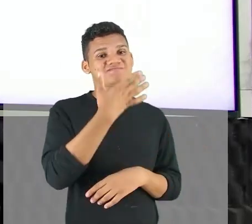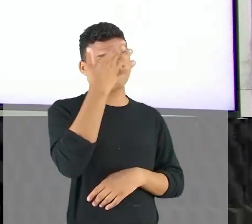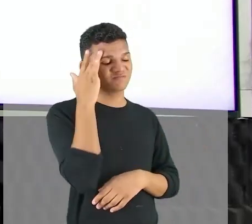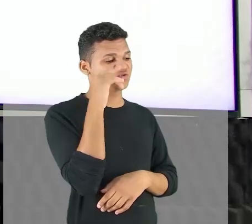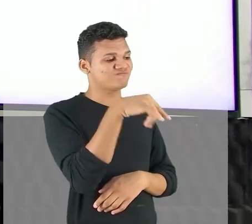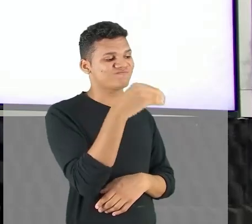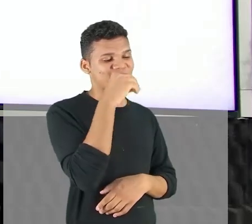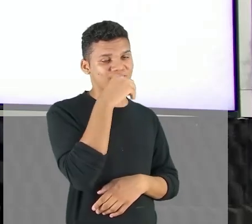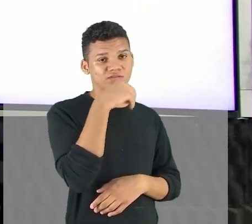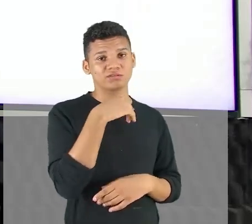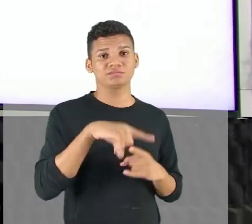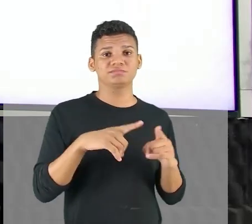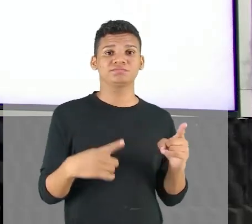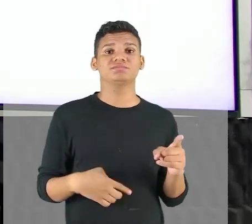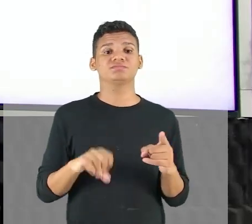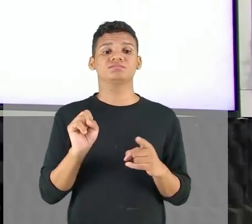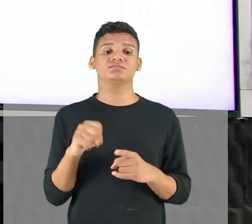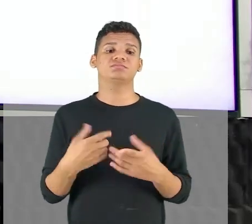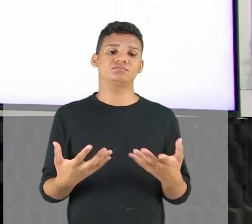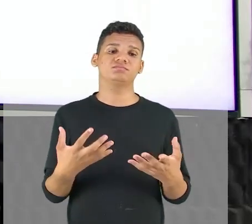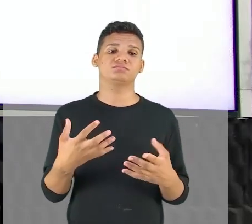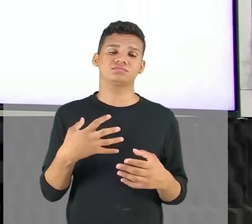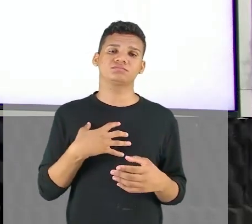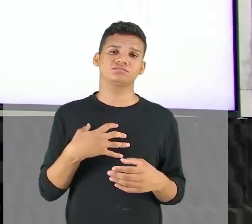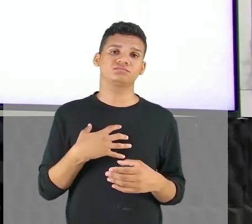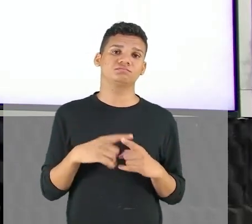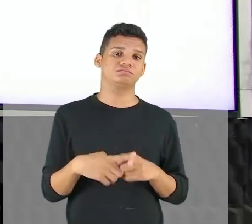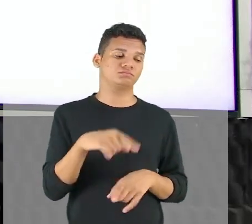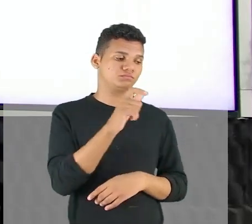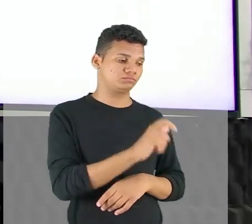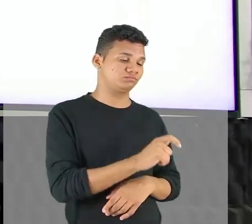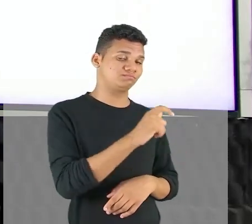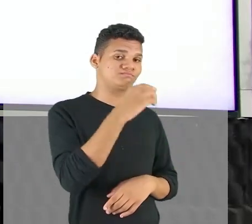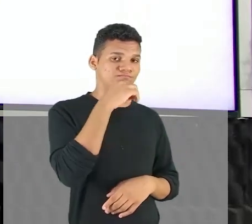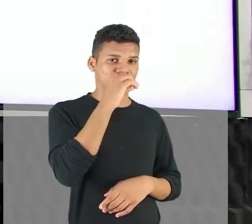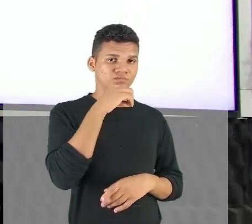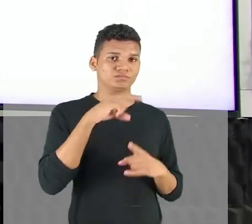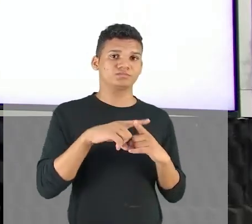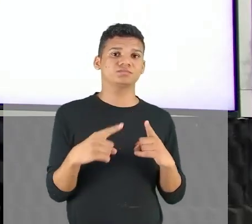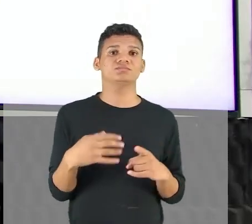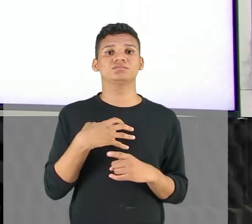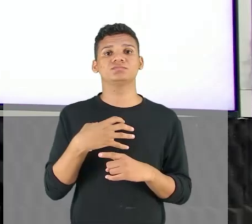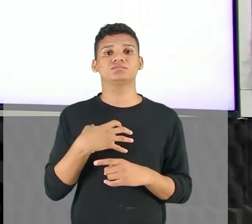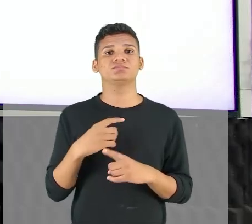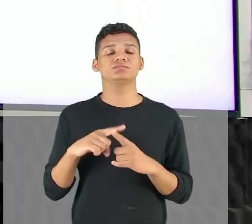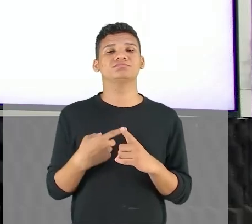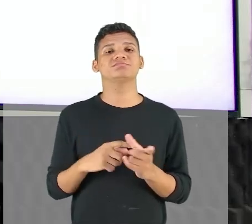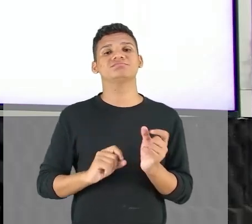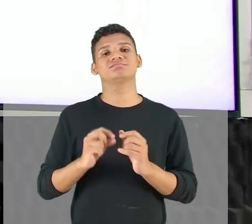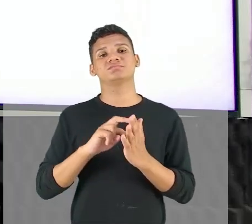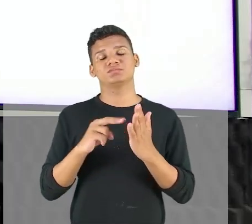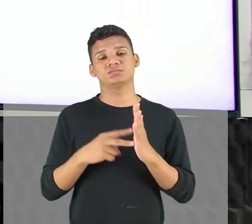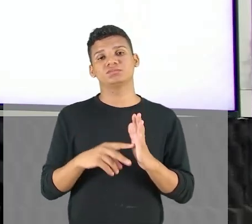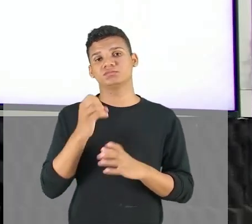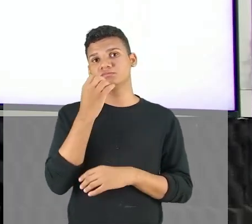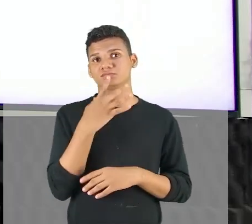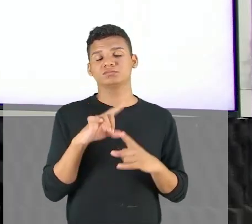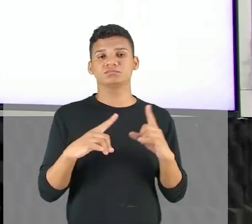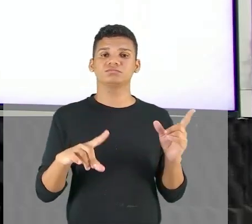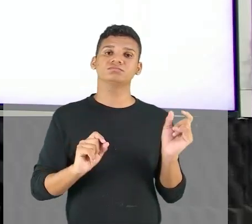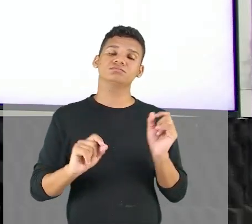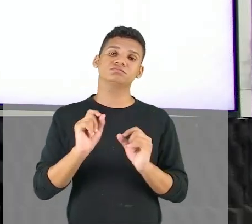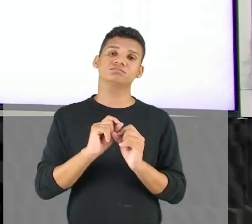E esse fraco, por um ressentimento, né, por ser fraco, e ele sente um ressentimento desse bom, que é forte. E